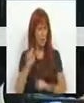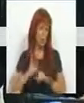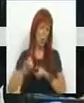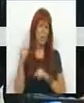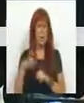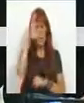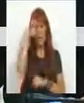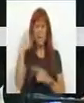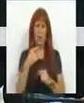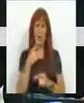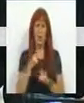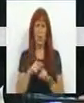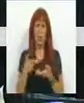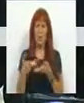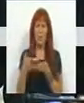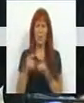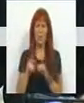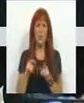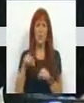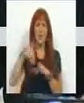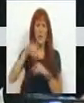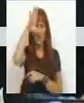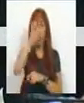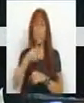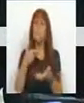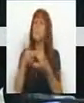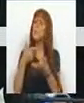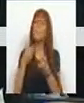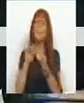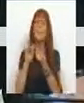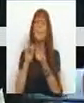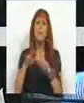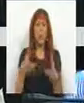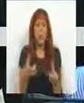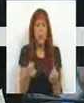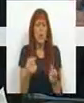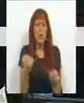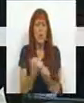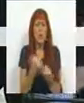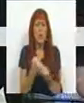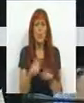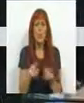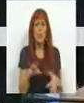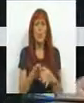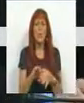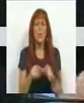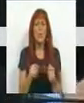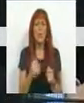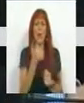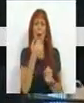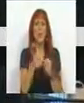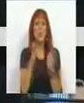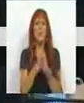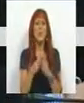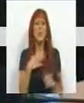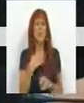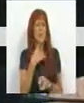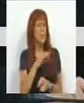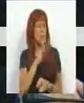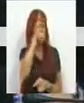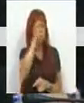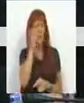privilegiado com o Governo, um interlocutor privilegiado no Governo, que neste dossiê está a trabalhar num desenlace do agrado de todos. Eu